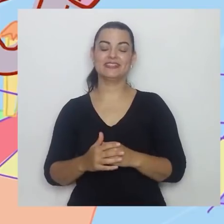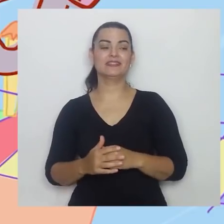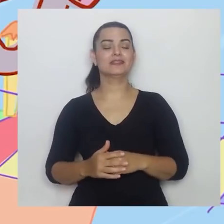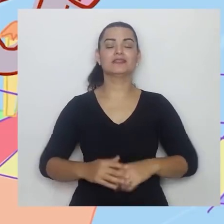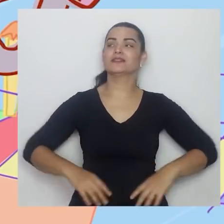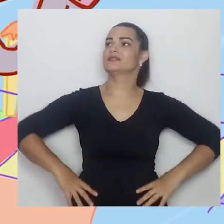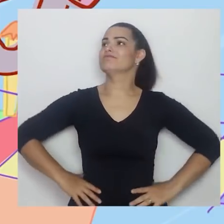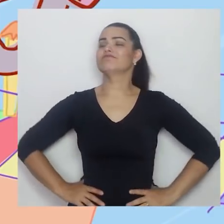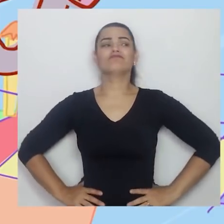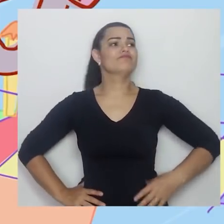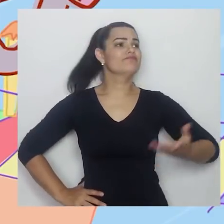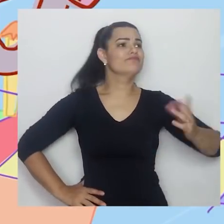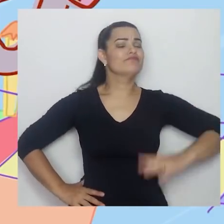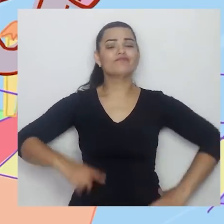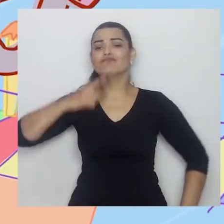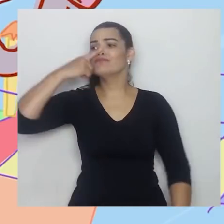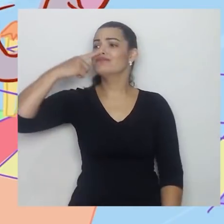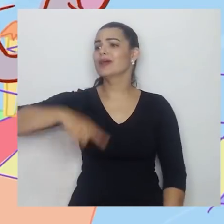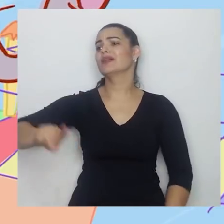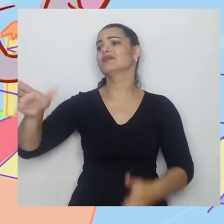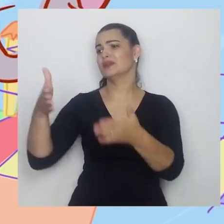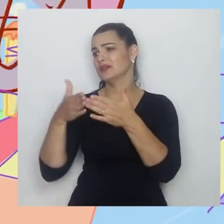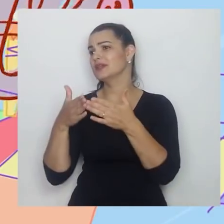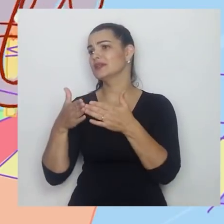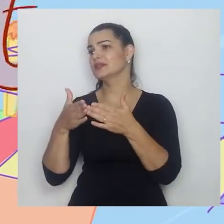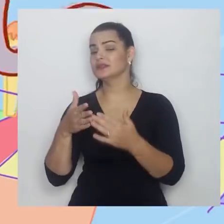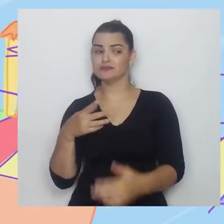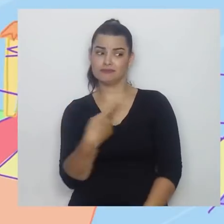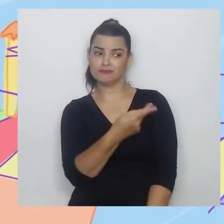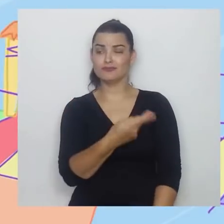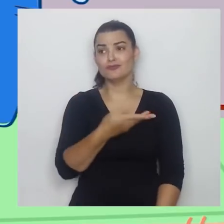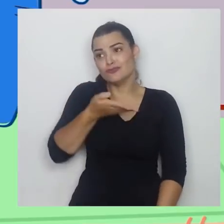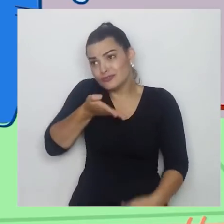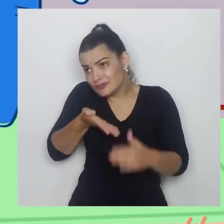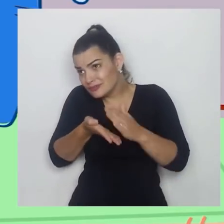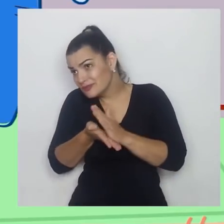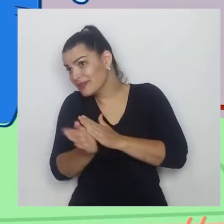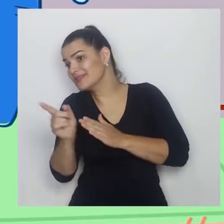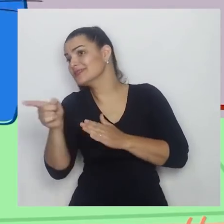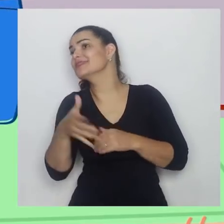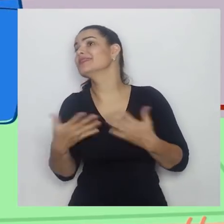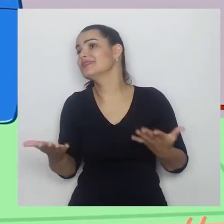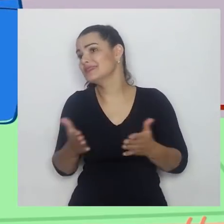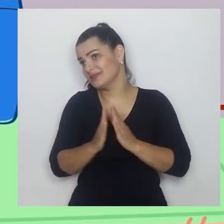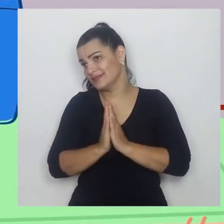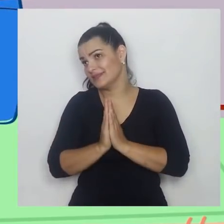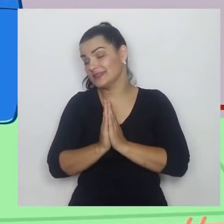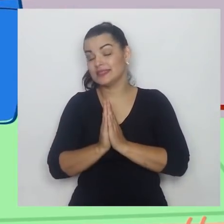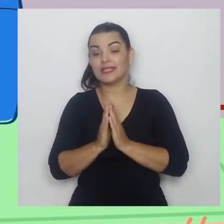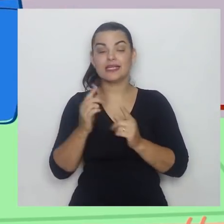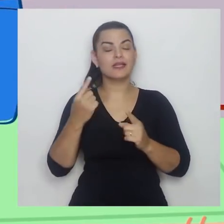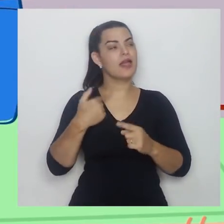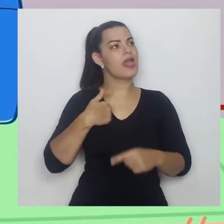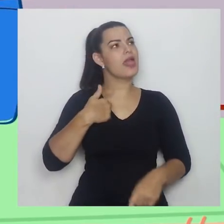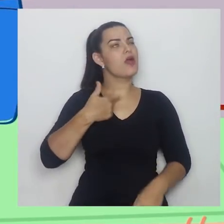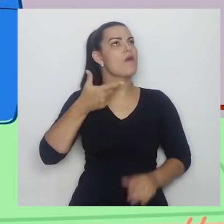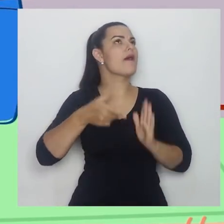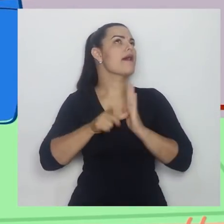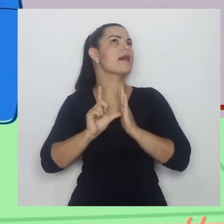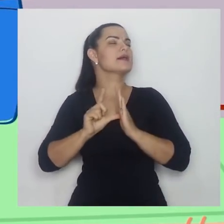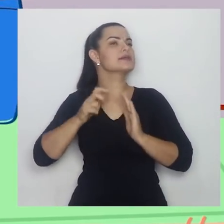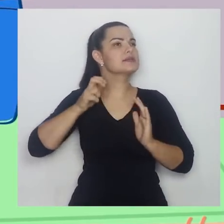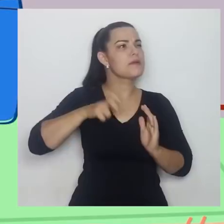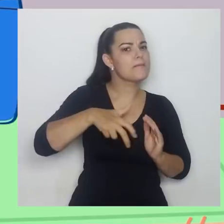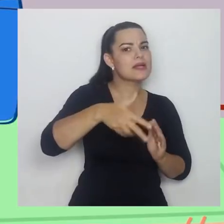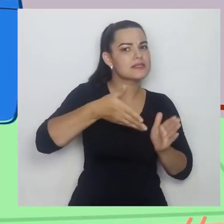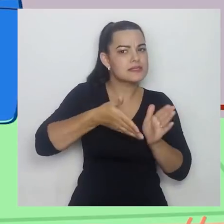Não, seu elefantão, a gente quer passar. Por quê? Quando eu quis passar e não tinha espaço,